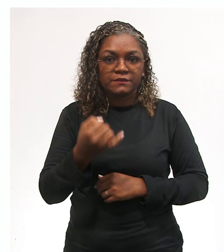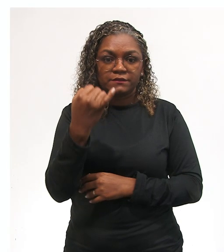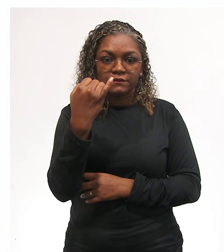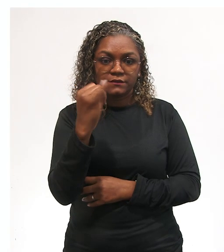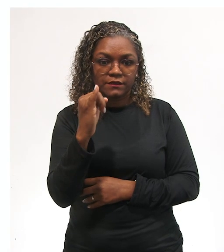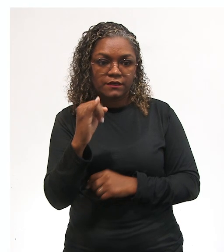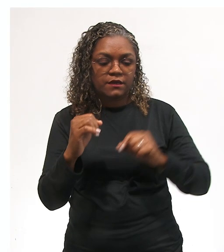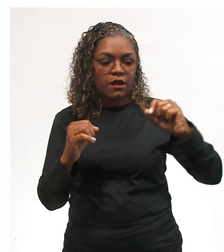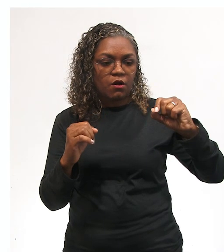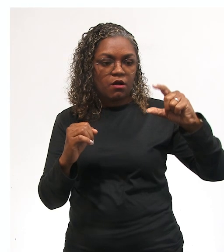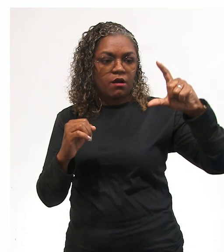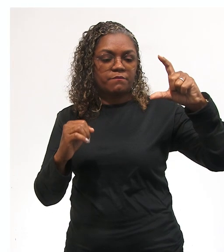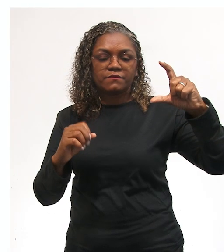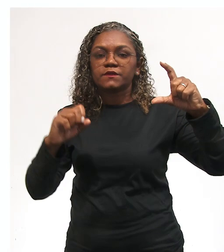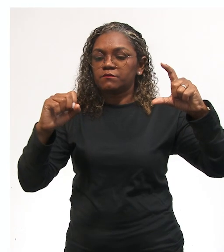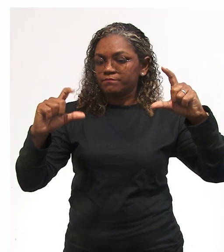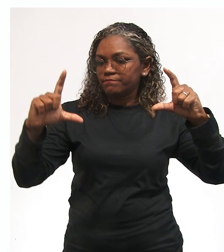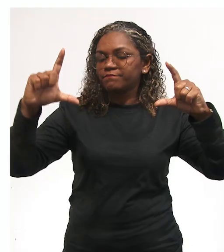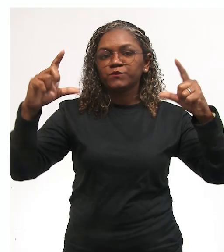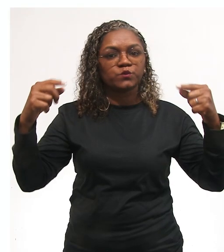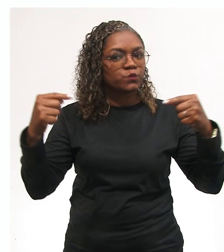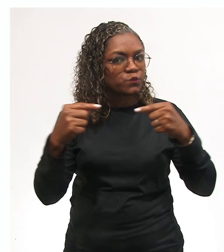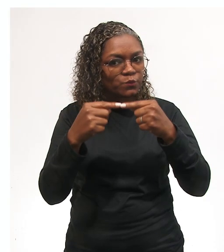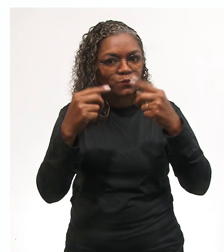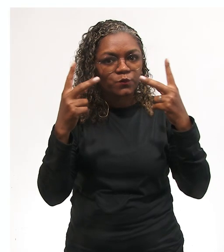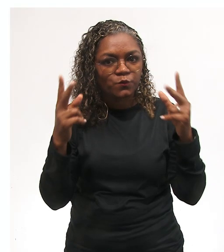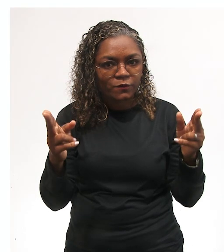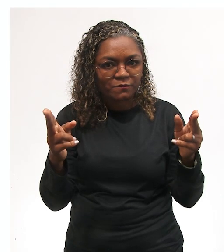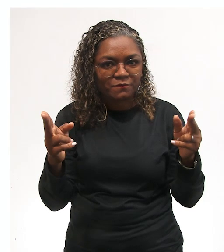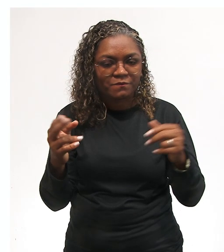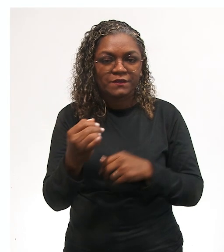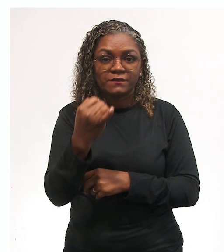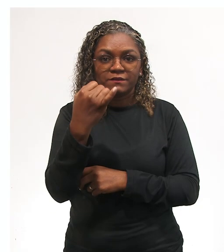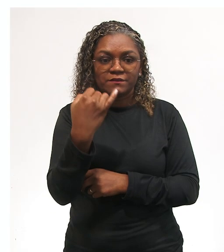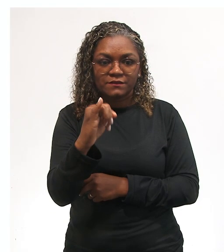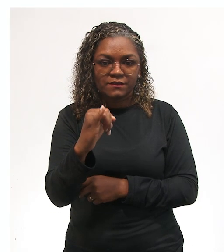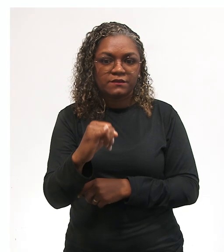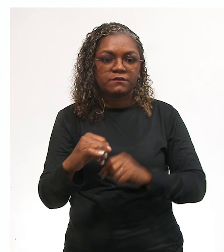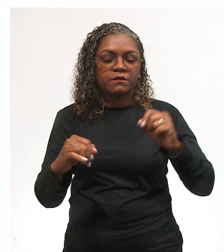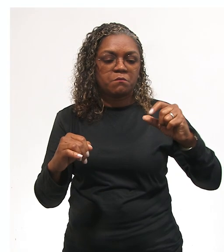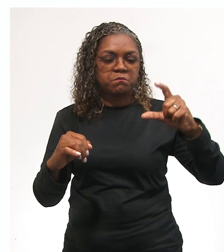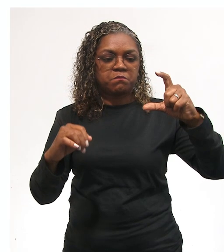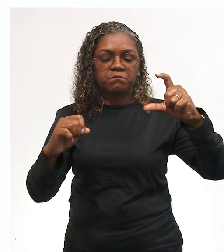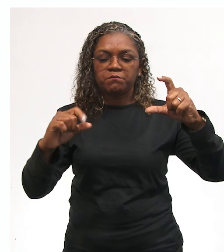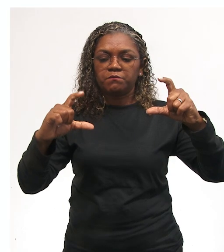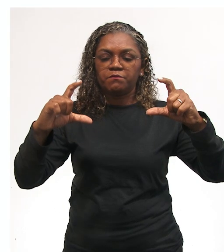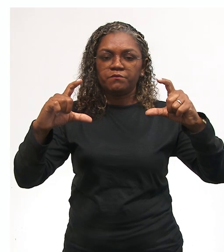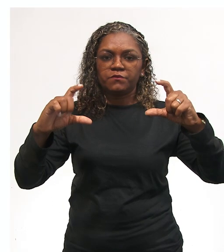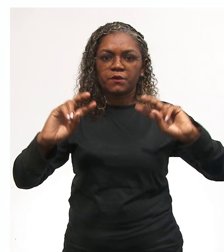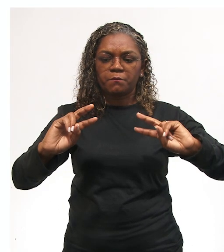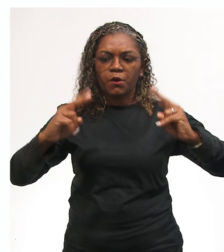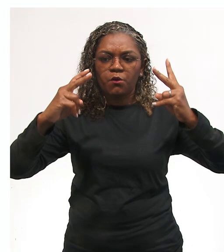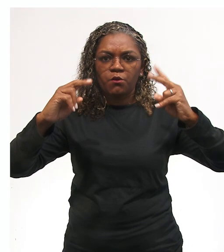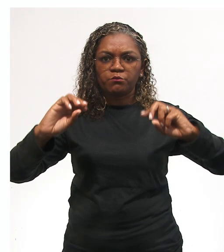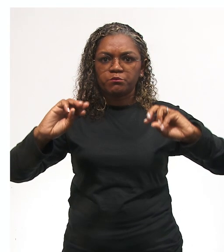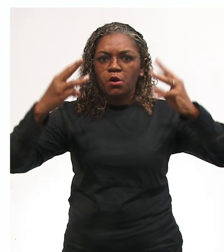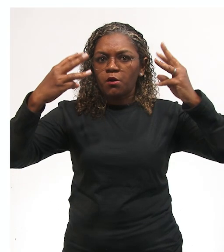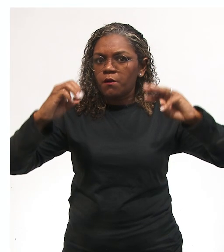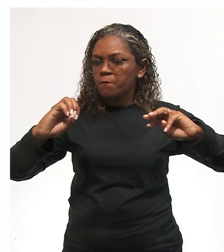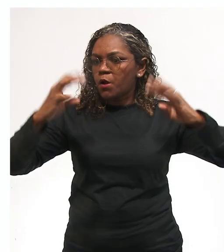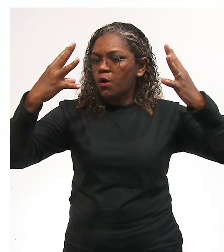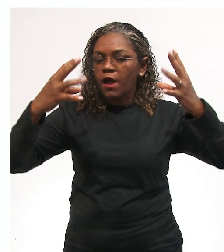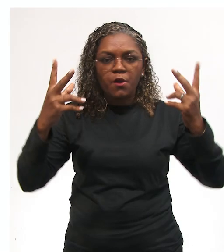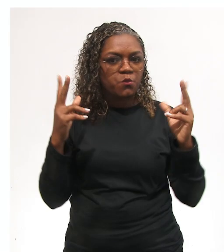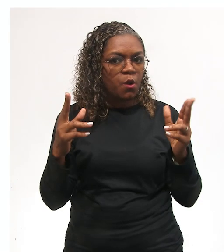uma aumenta, a outra também irá aumentar, na mesma proporção. Ou seja, se uma cresce o dobro, a outra também irá crescer